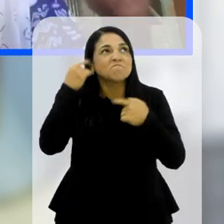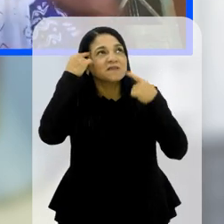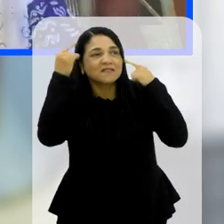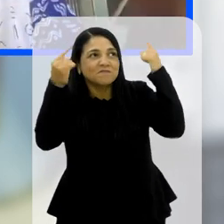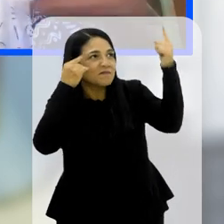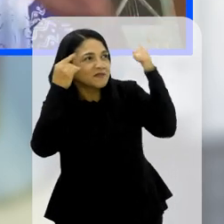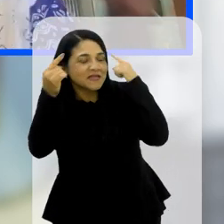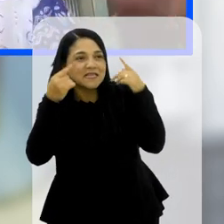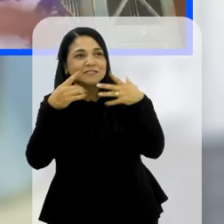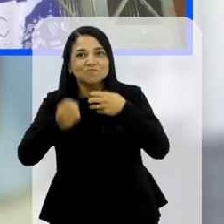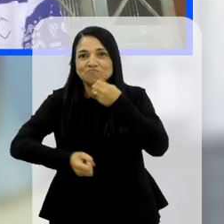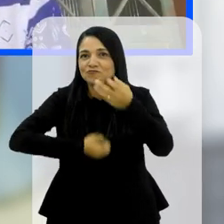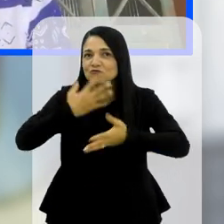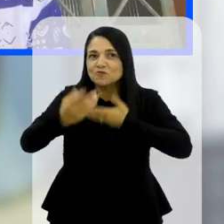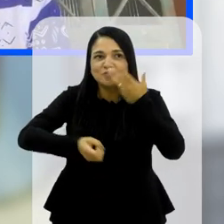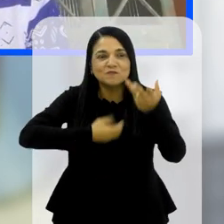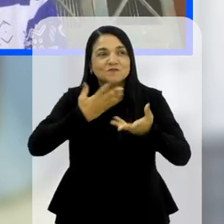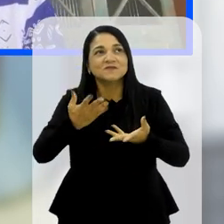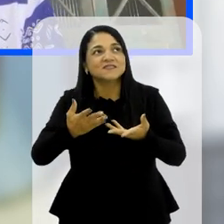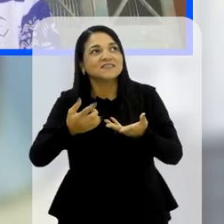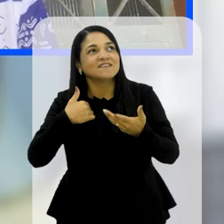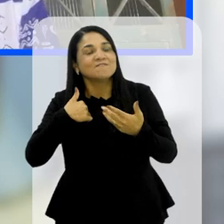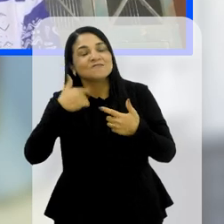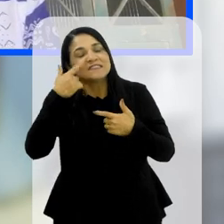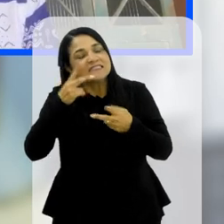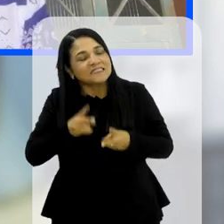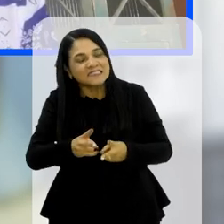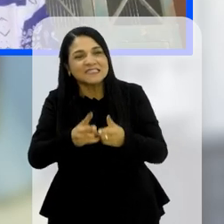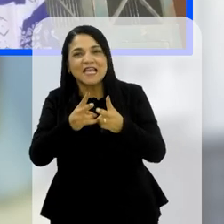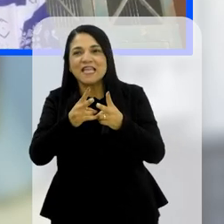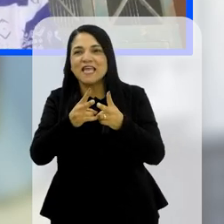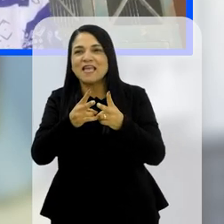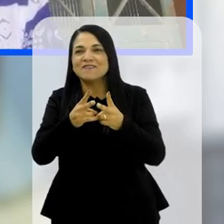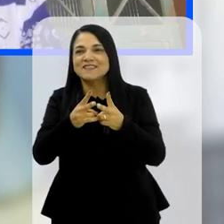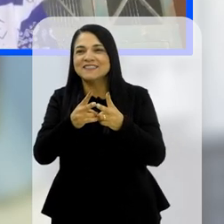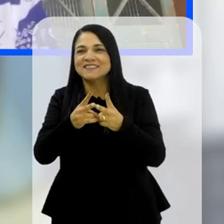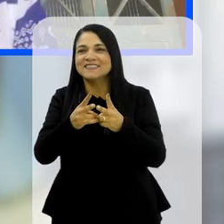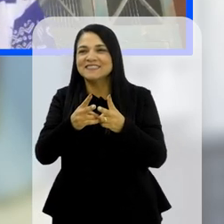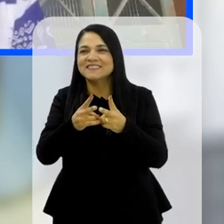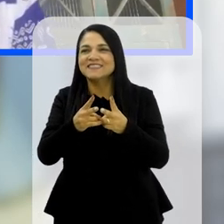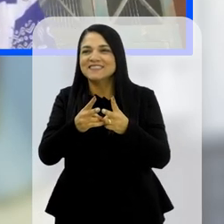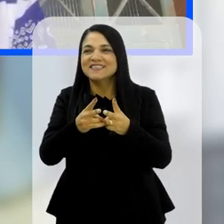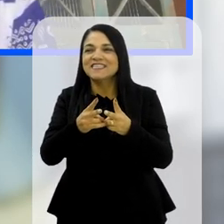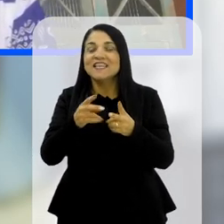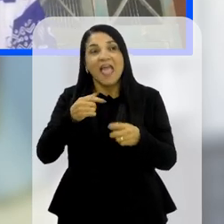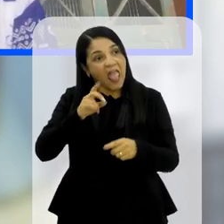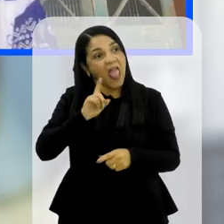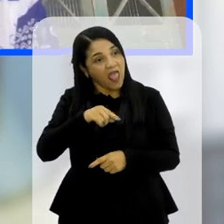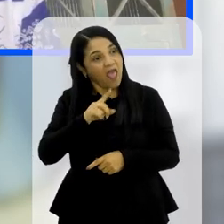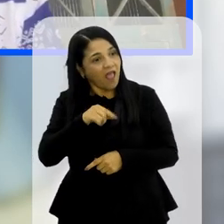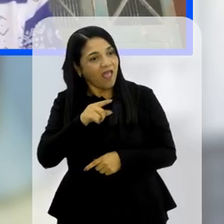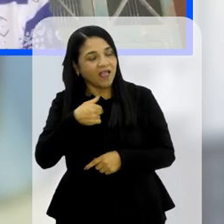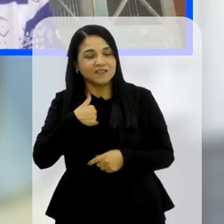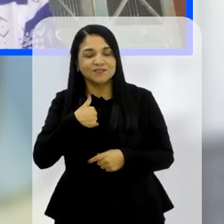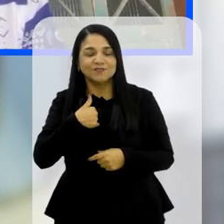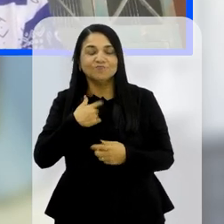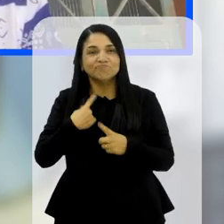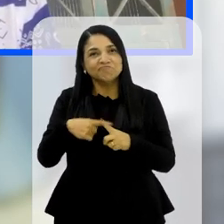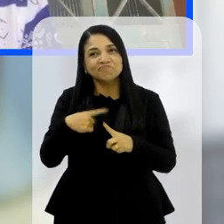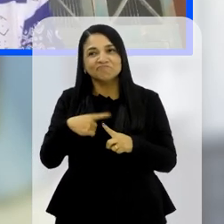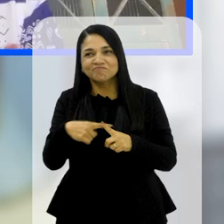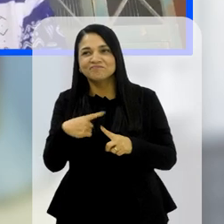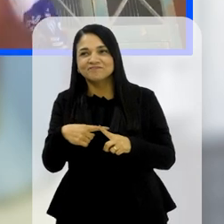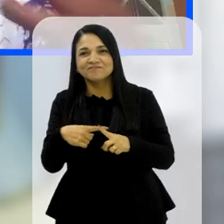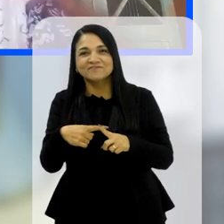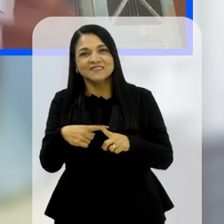em vacilar, tem lei, tem tudo aqui no meio do nosso discurso, mas porque eu Super sempre. desenvolto.